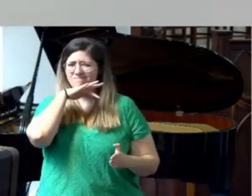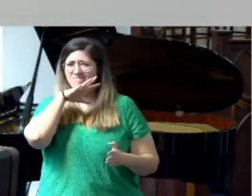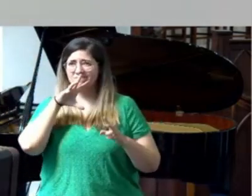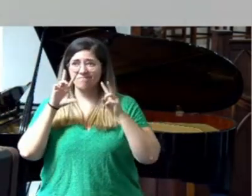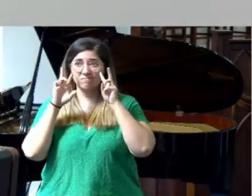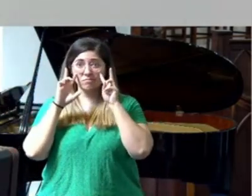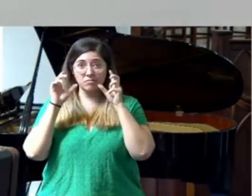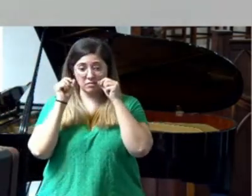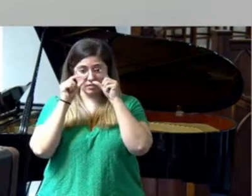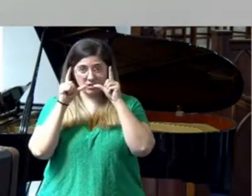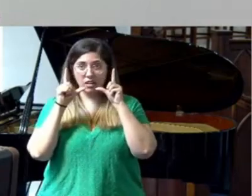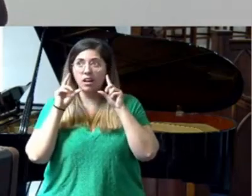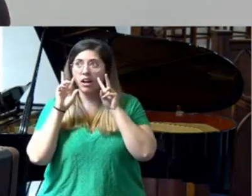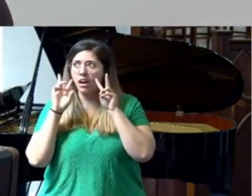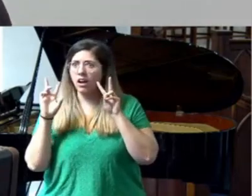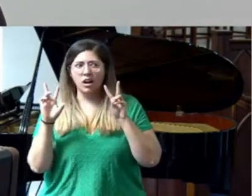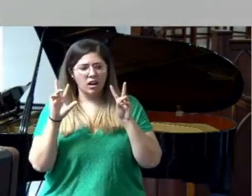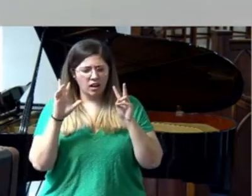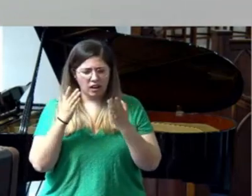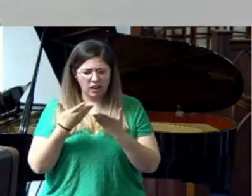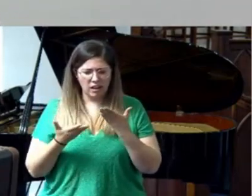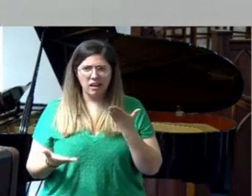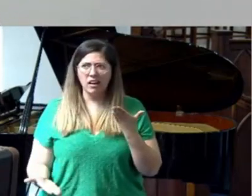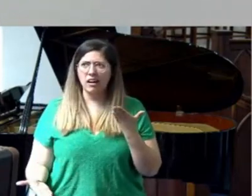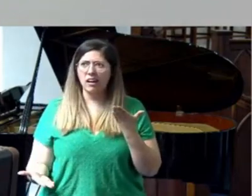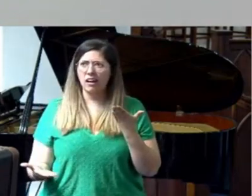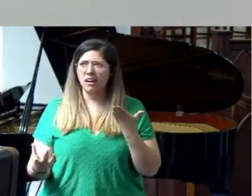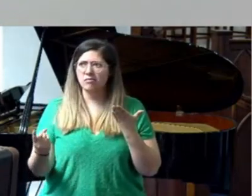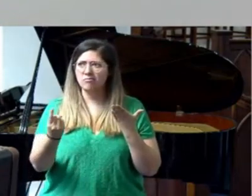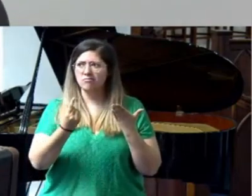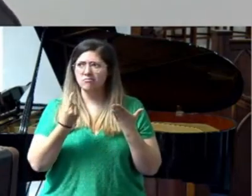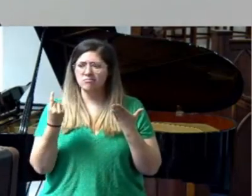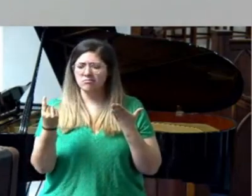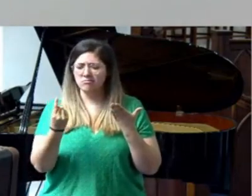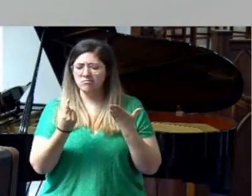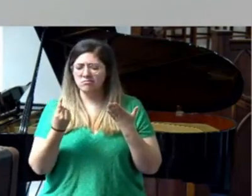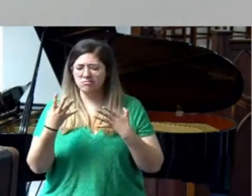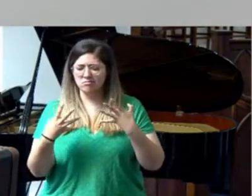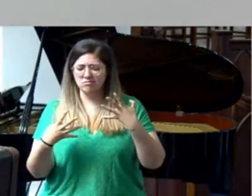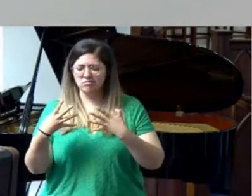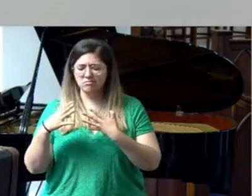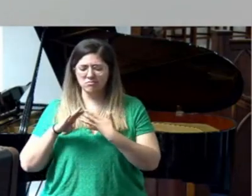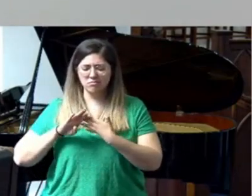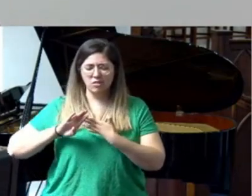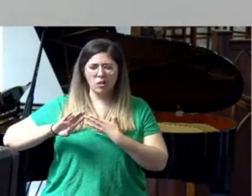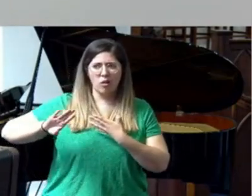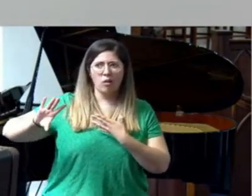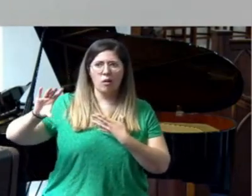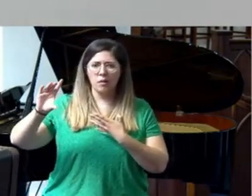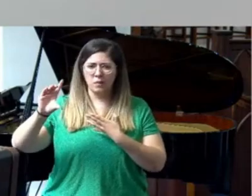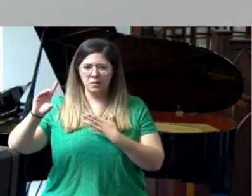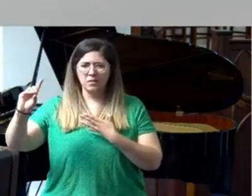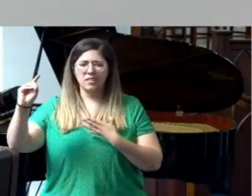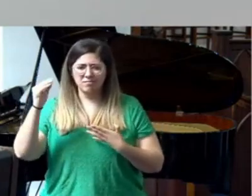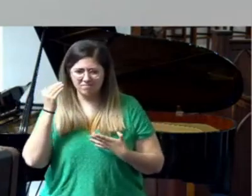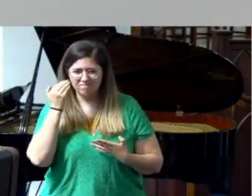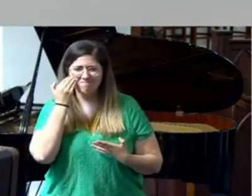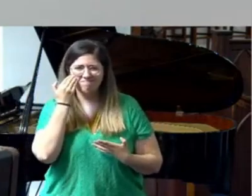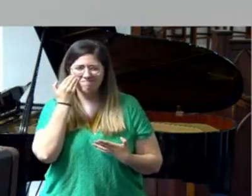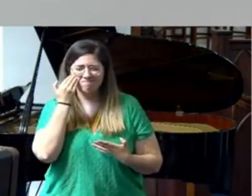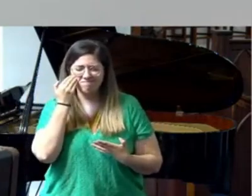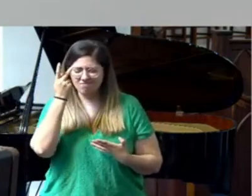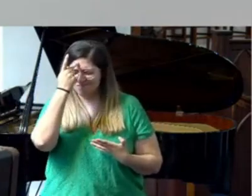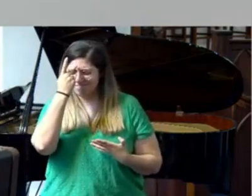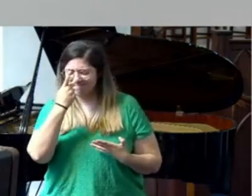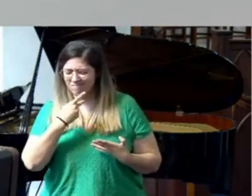os nossos olhos se abrem, a gente já não sabe mais o limite da nossa perdição. A nossa autossuficiência, ou